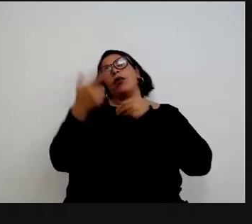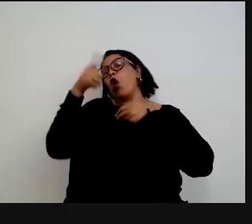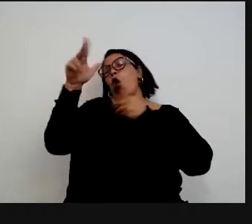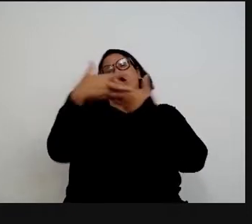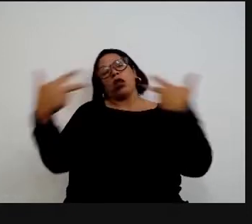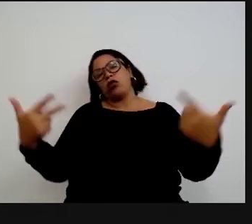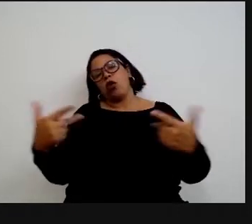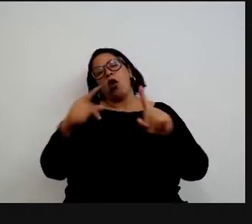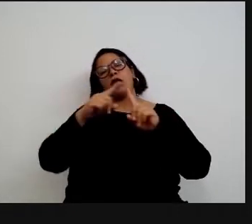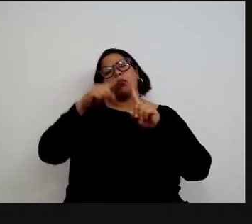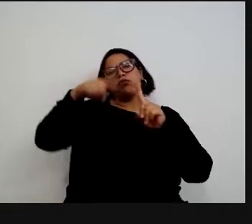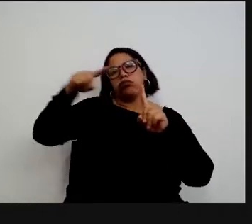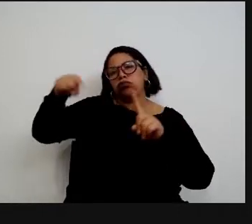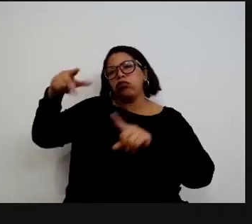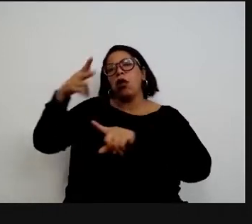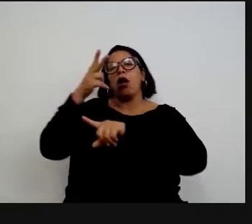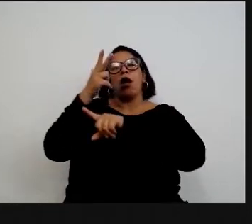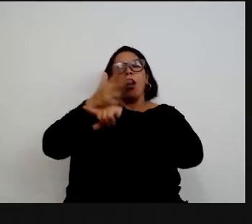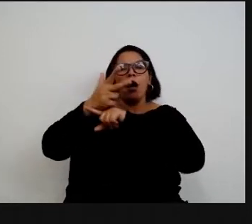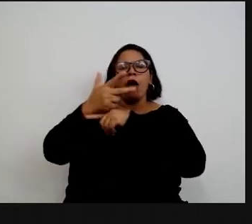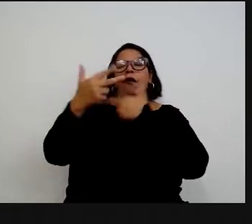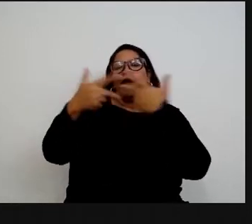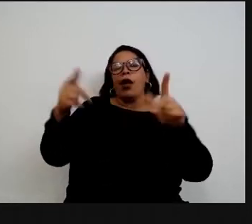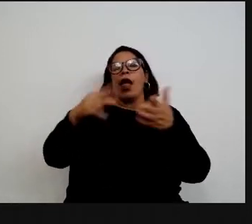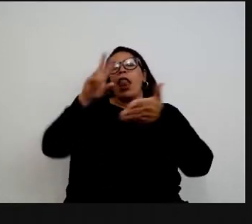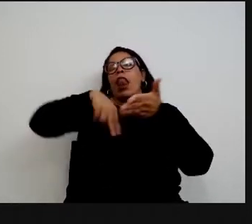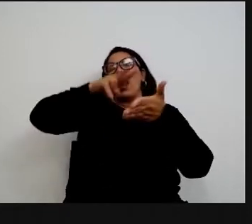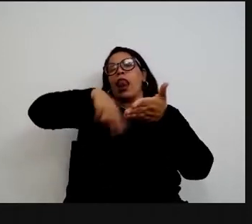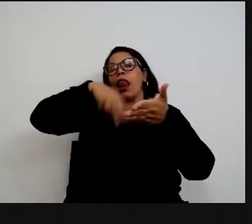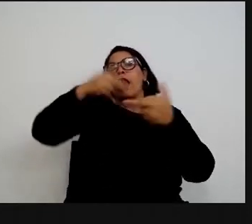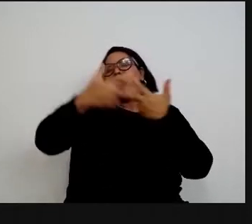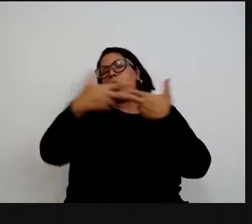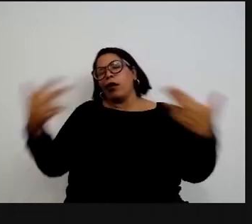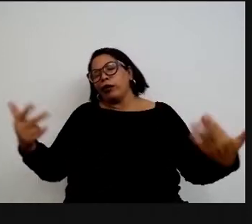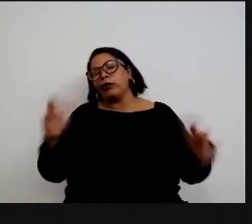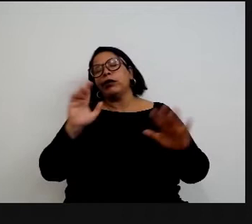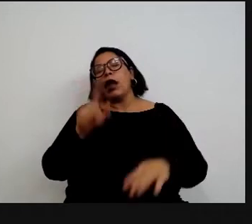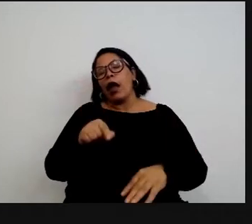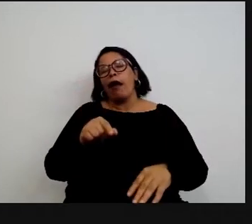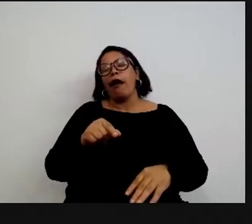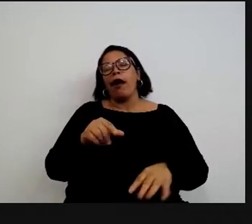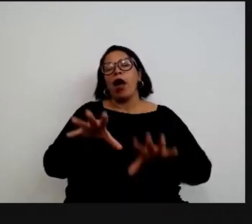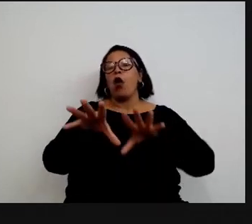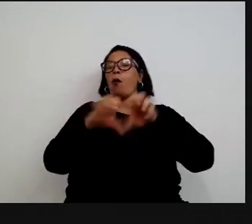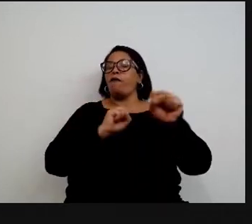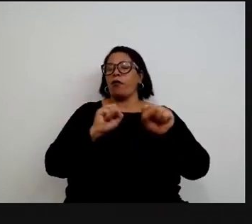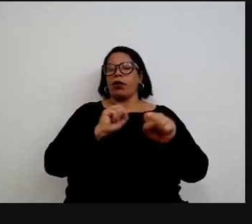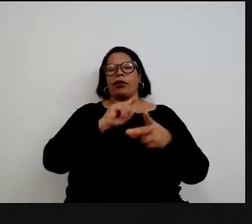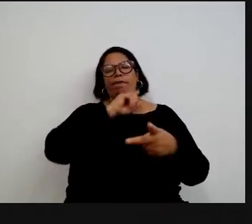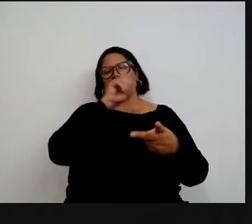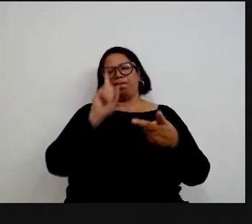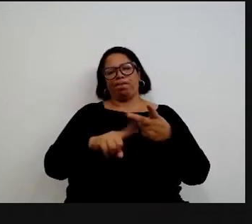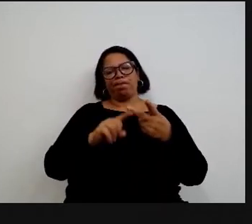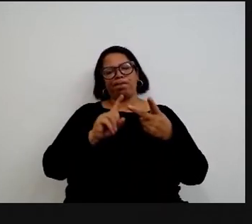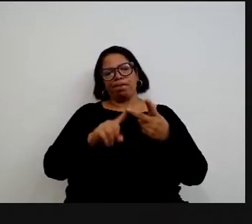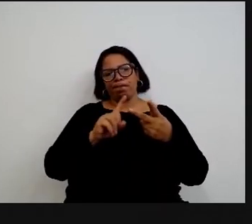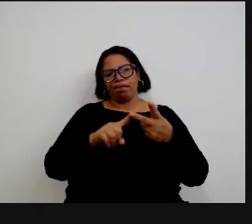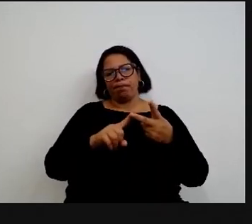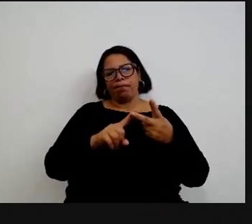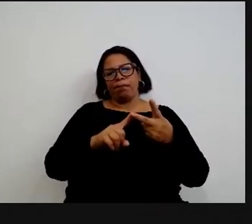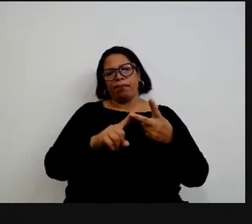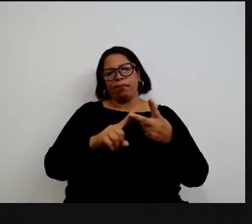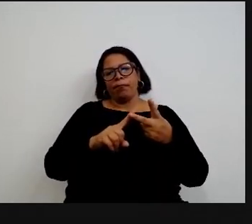outros gráficos, outros materiais de leitura e tudo isso, né? Então, essa é uma formação. A outra